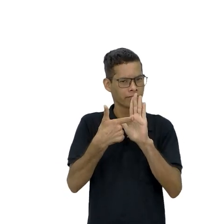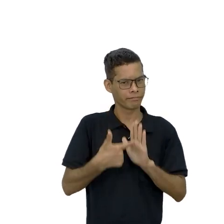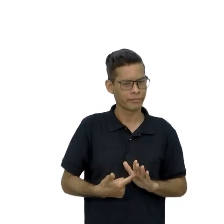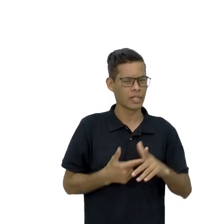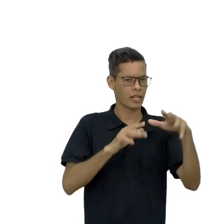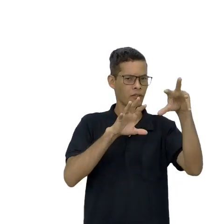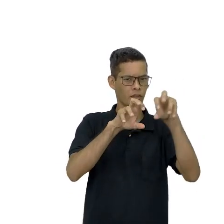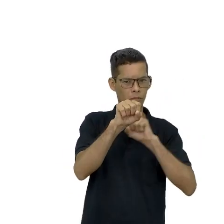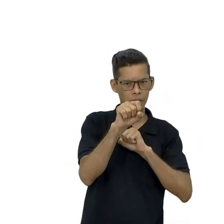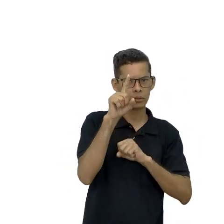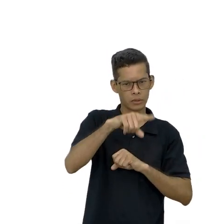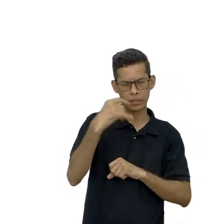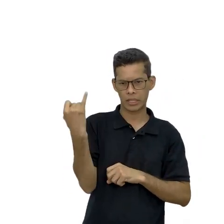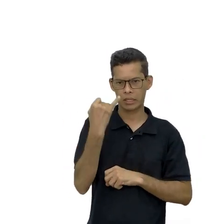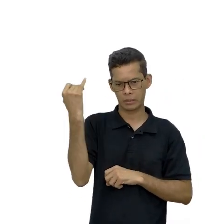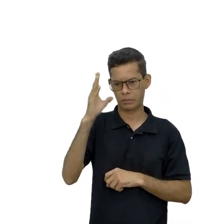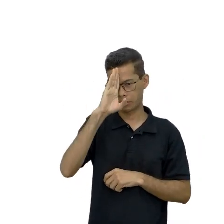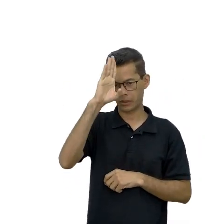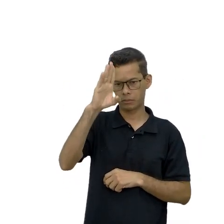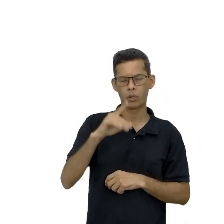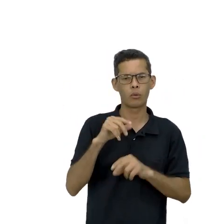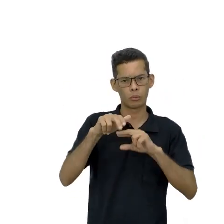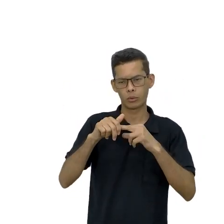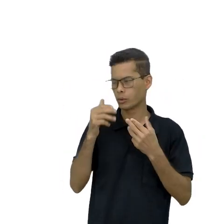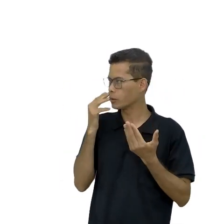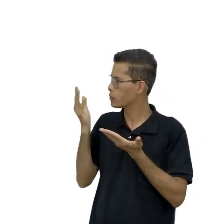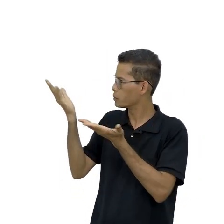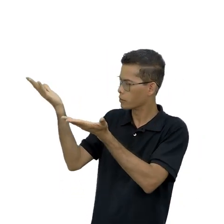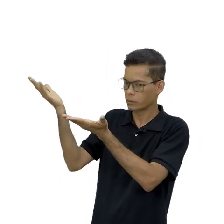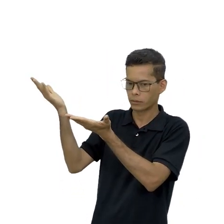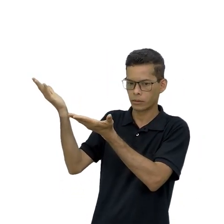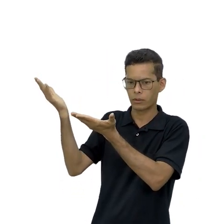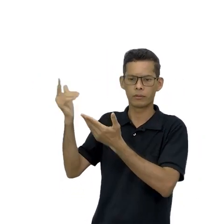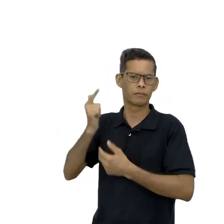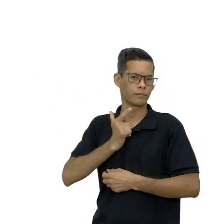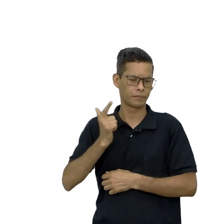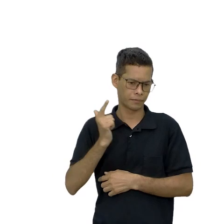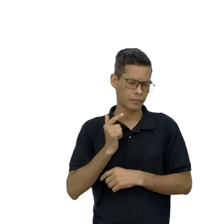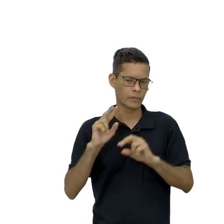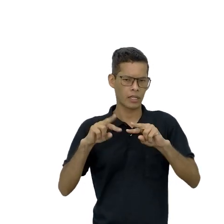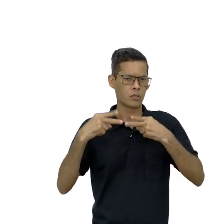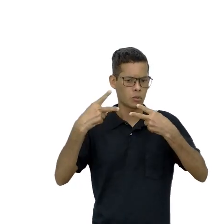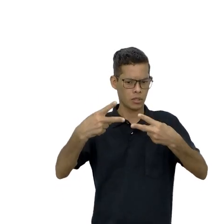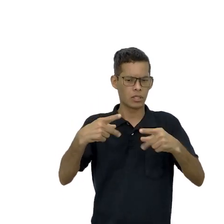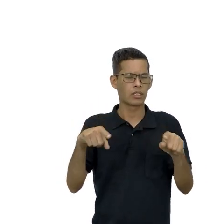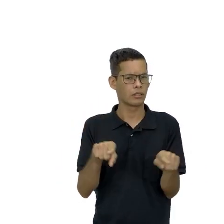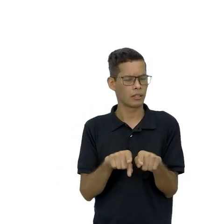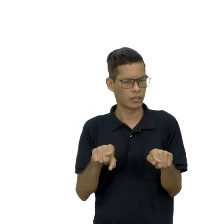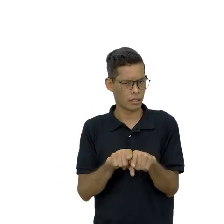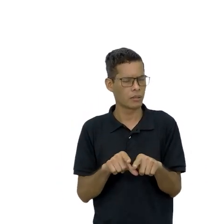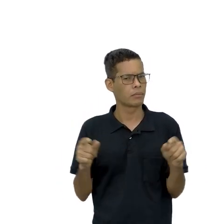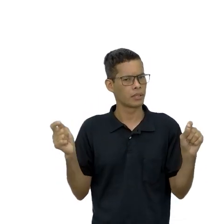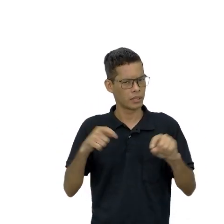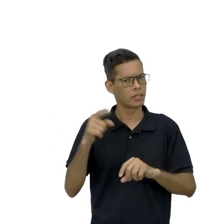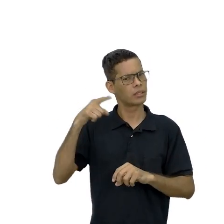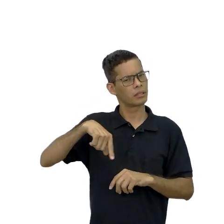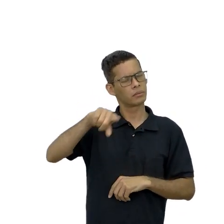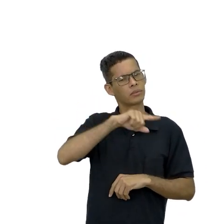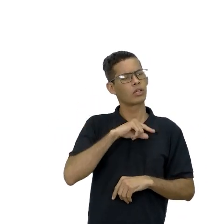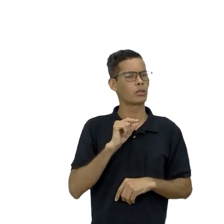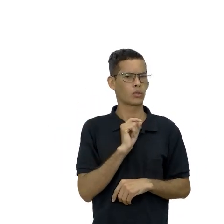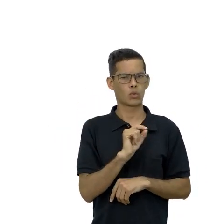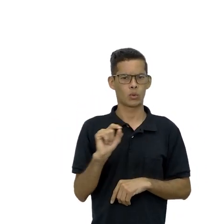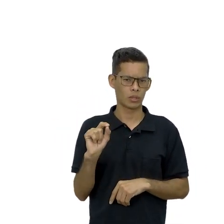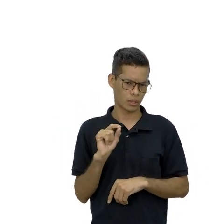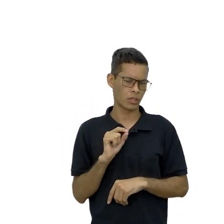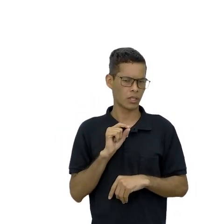que é fundamental. Por isso que nós temos aqui um QR Code, nós temos também um link, né, que pode, de certa maneira,